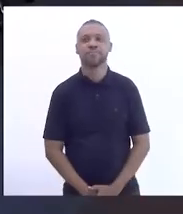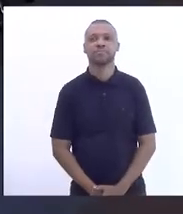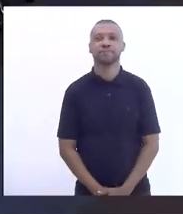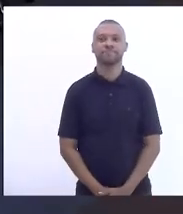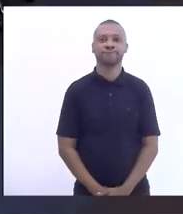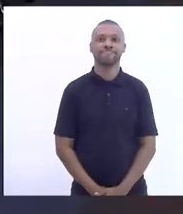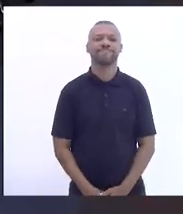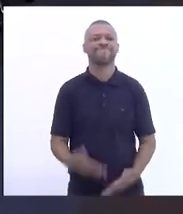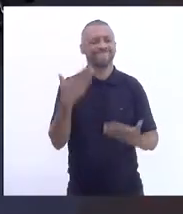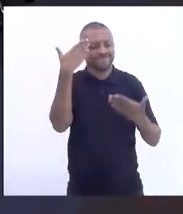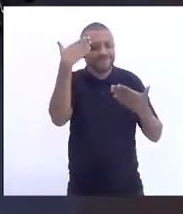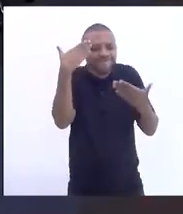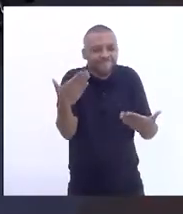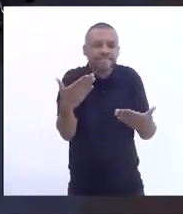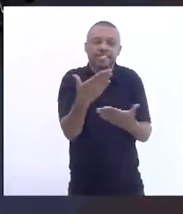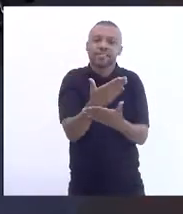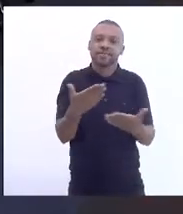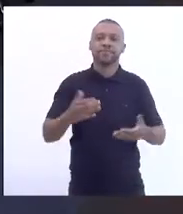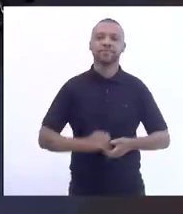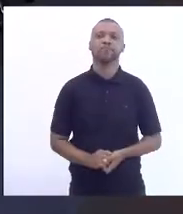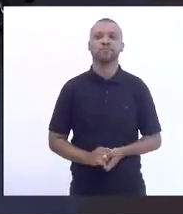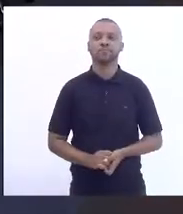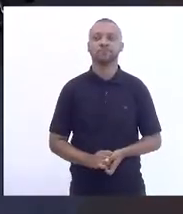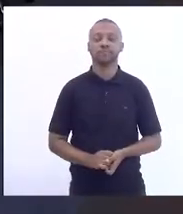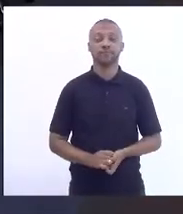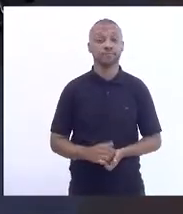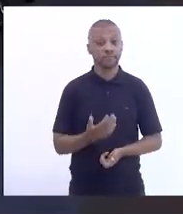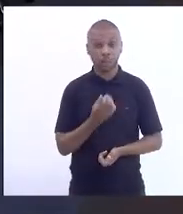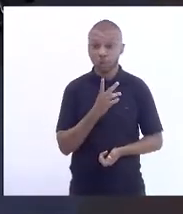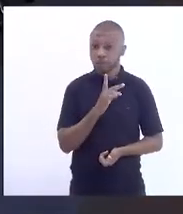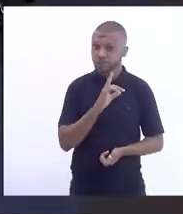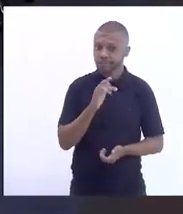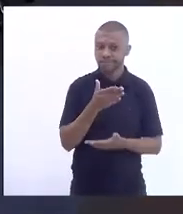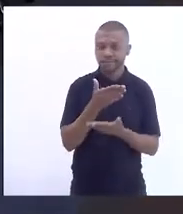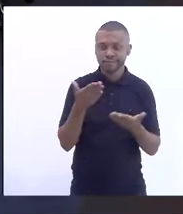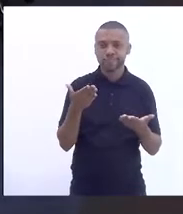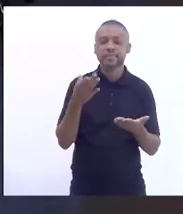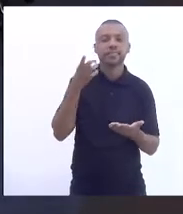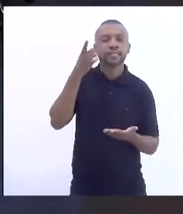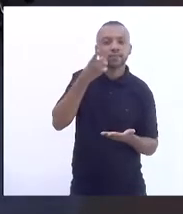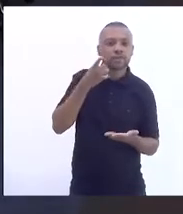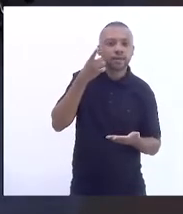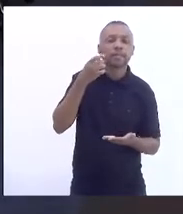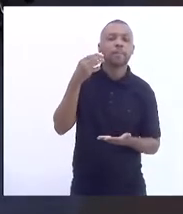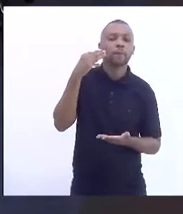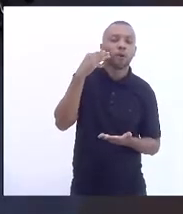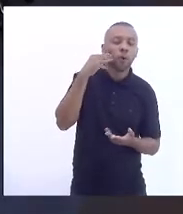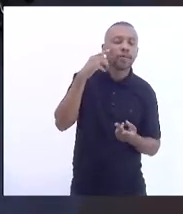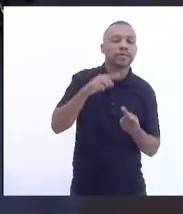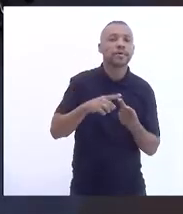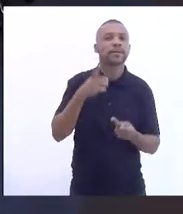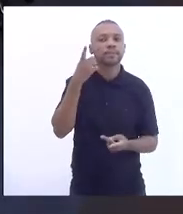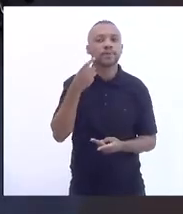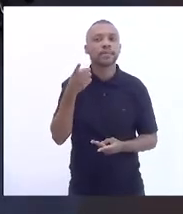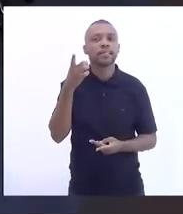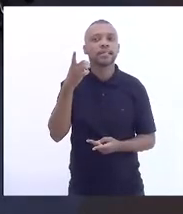e obrigado obrigado Oi bom dia a todos bom dia Deputado a Mônica Bom dia Deus